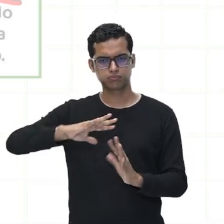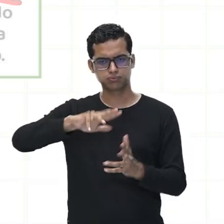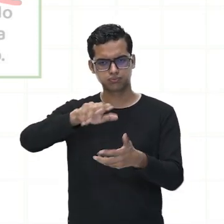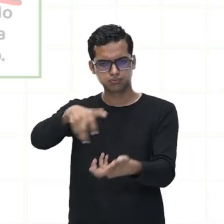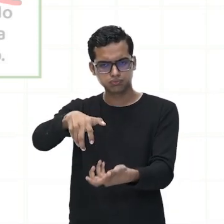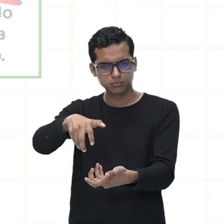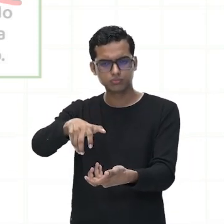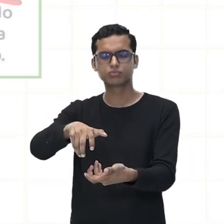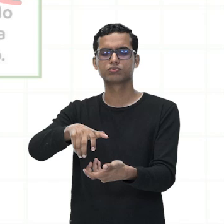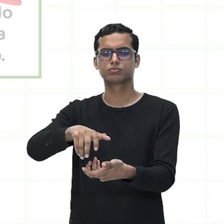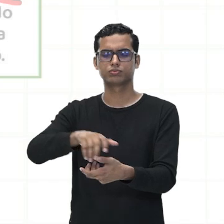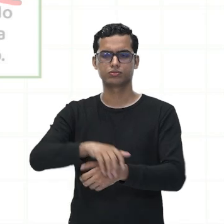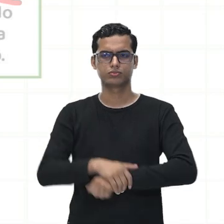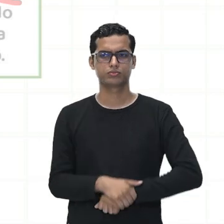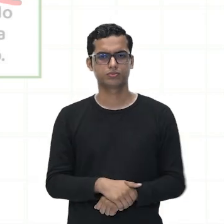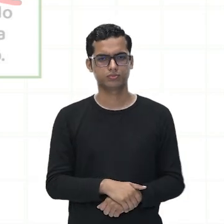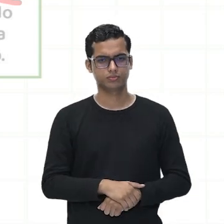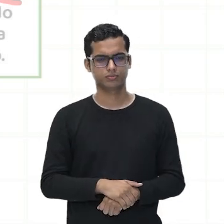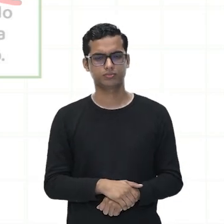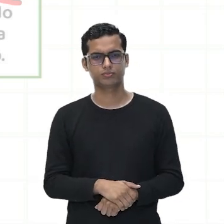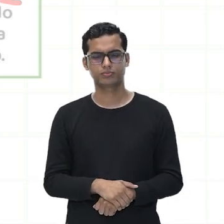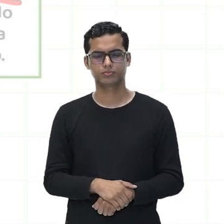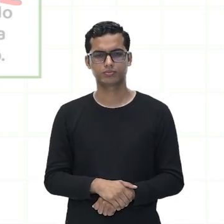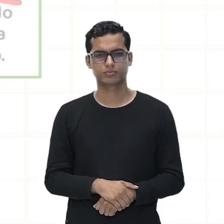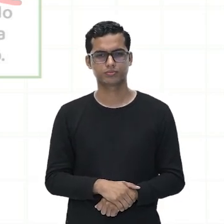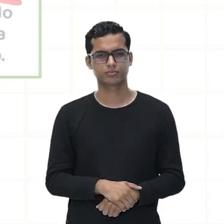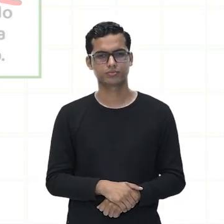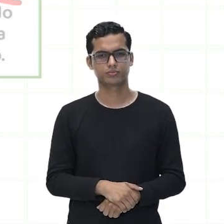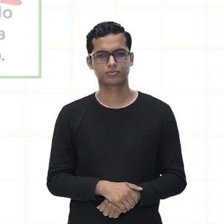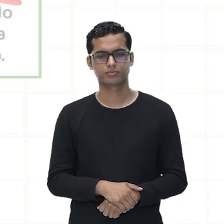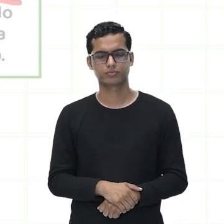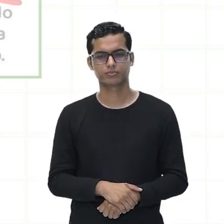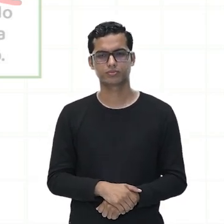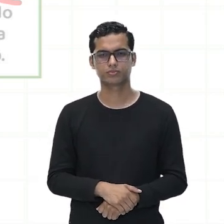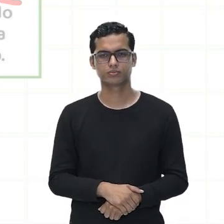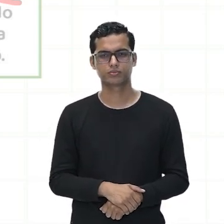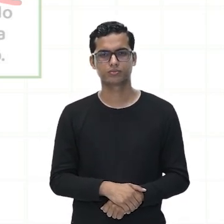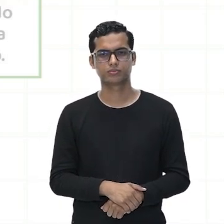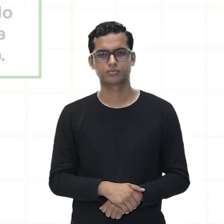de rotação, certo? E